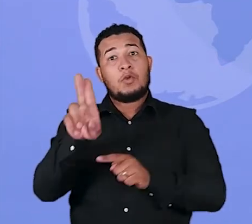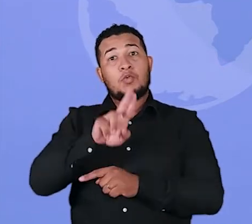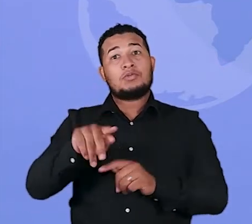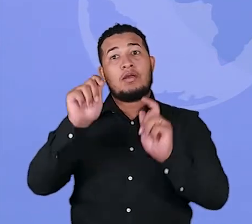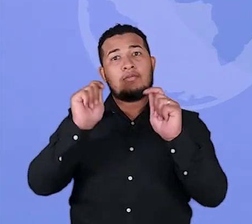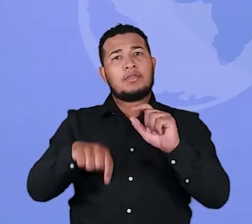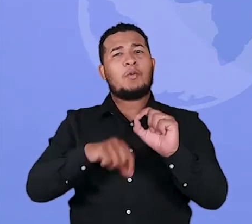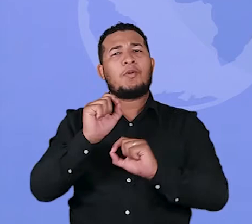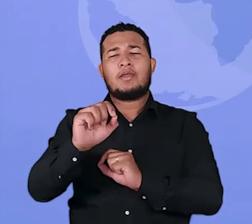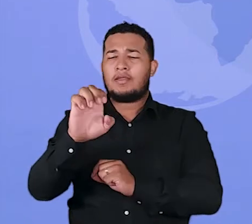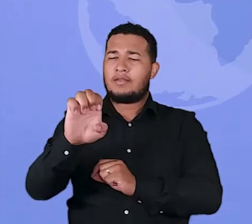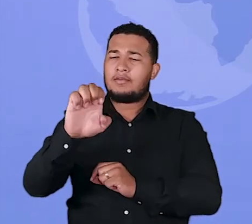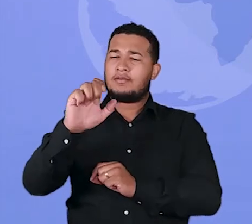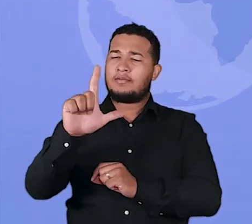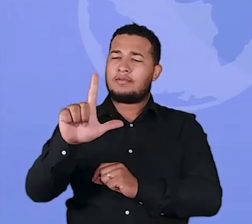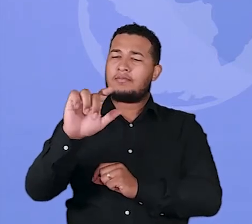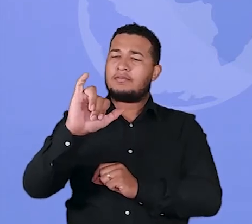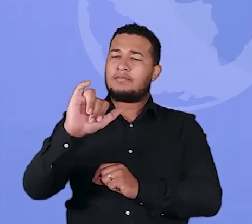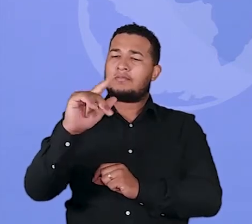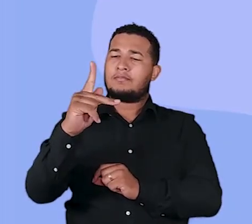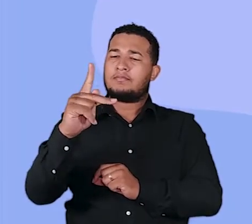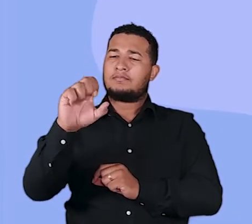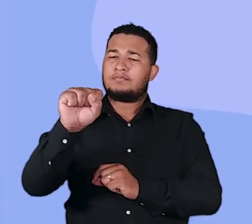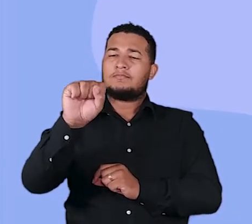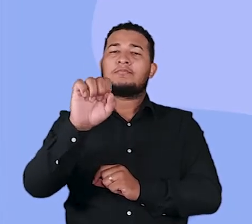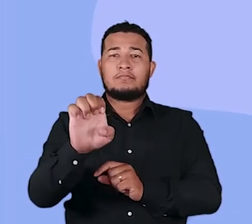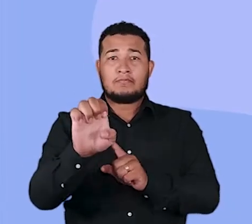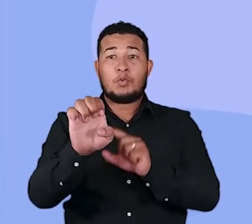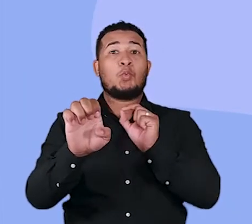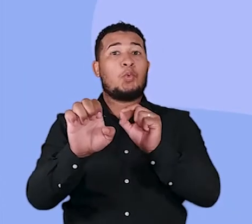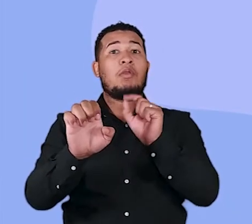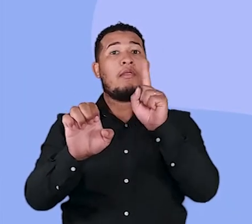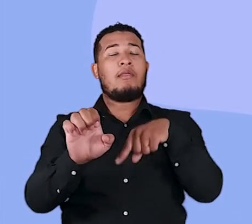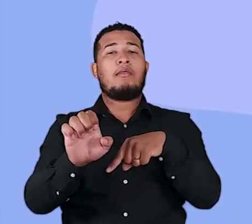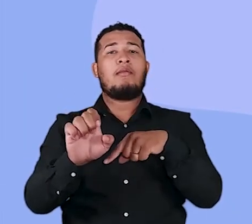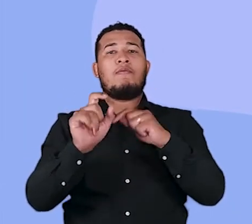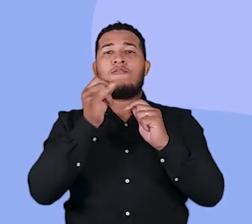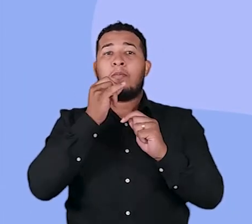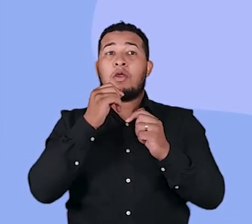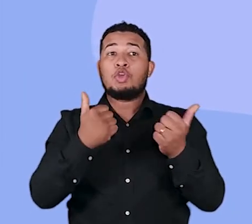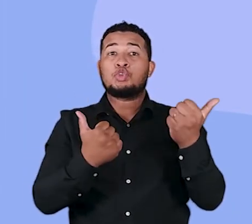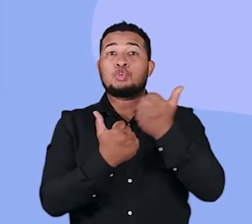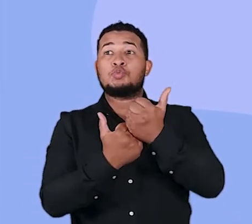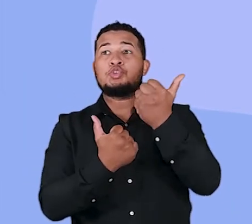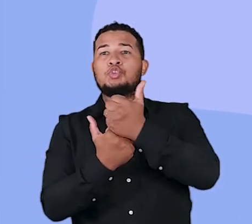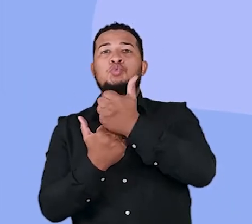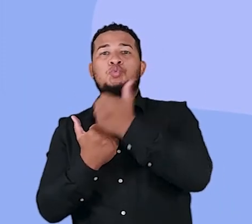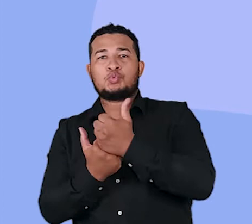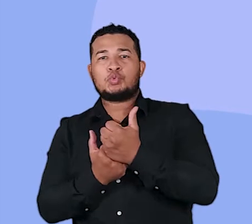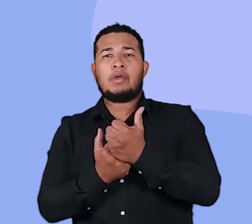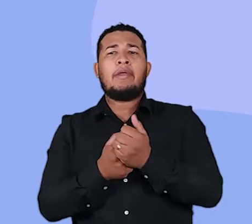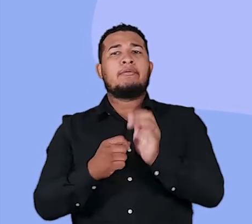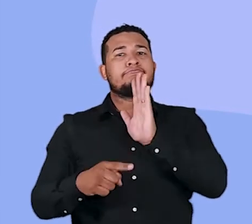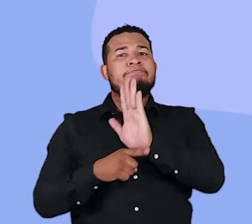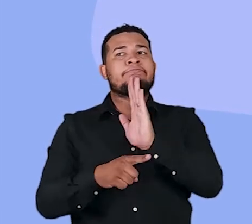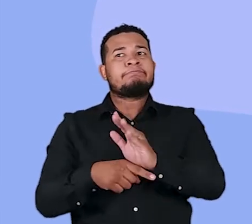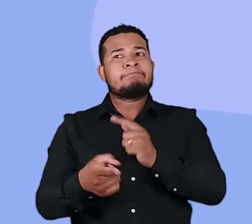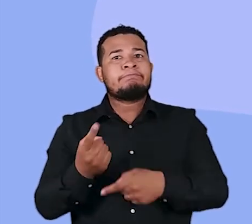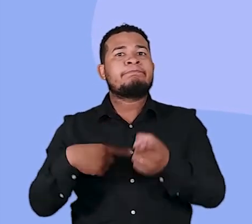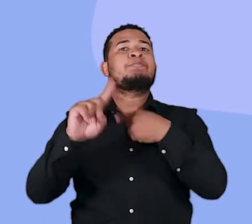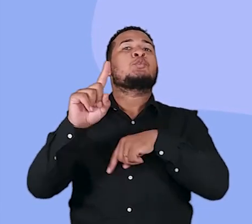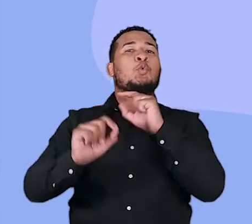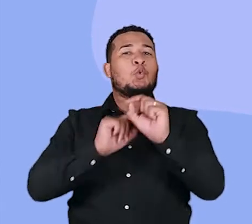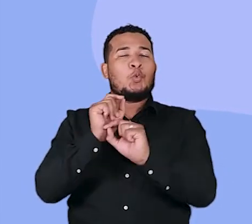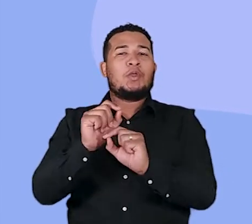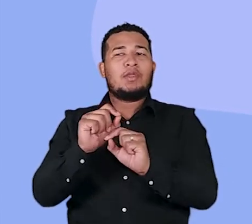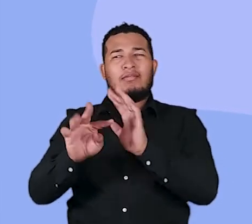também a elipse. Vamos dar uma olhada na elipse aí. Elipse é a substituição que ajuda a não repetir termos dentro de um